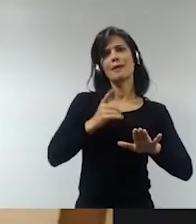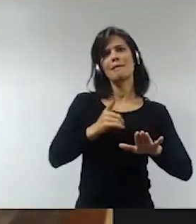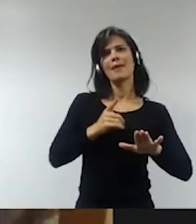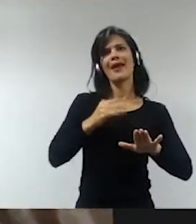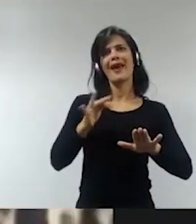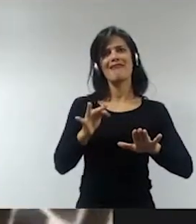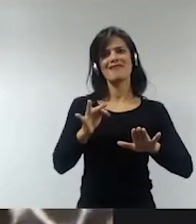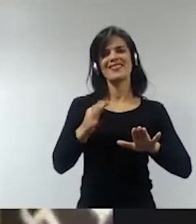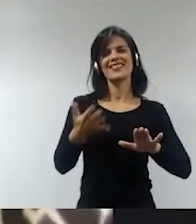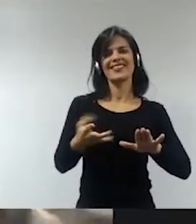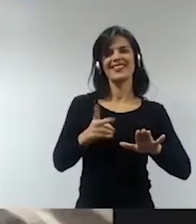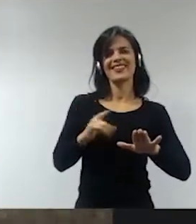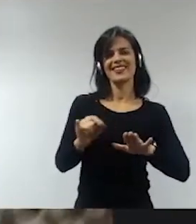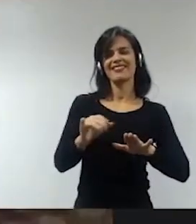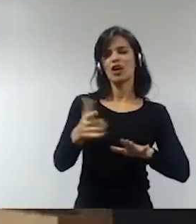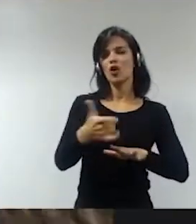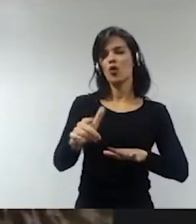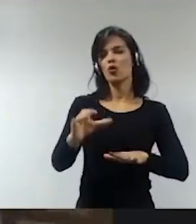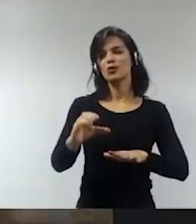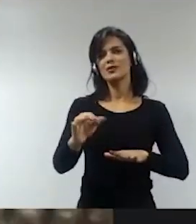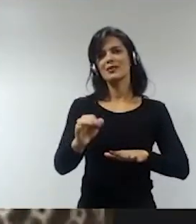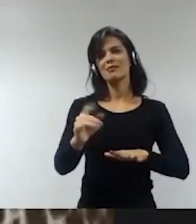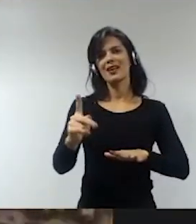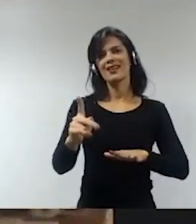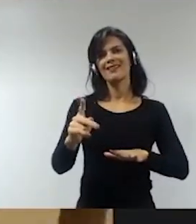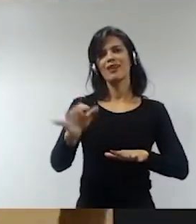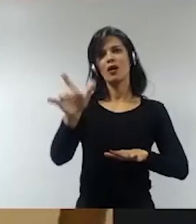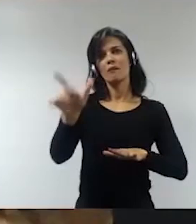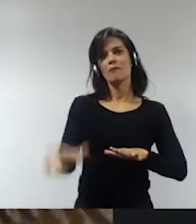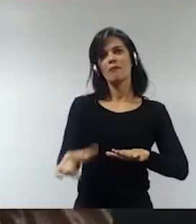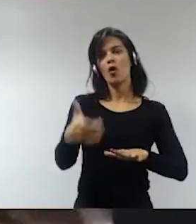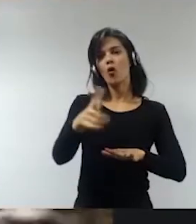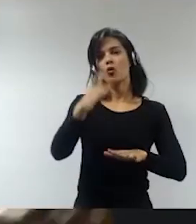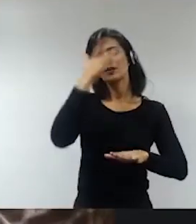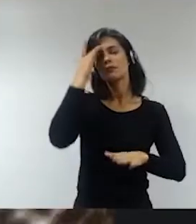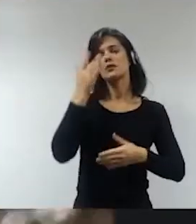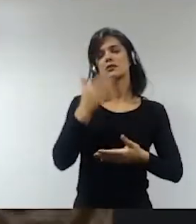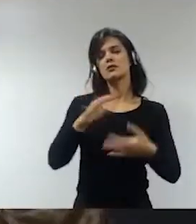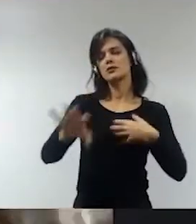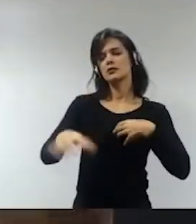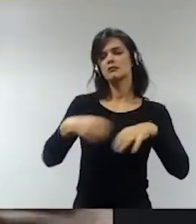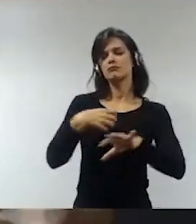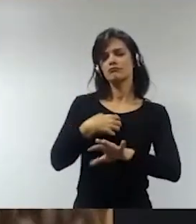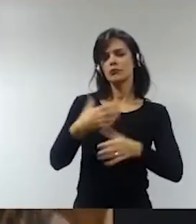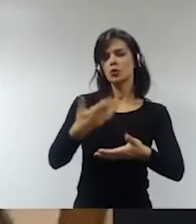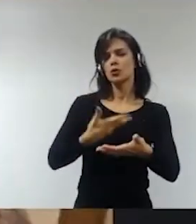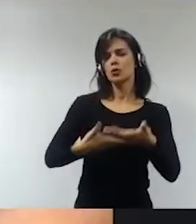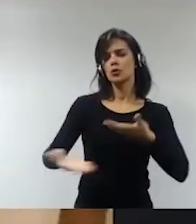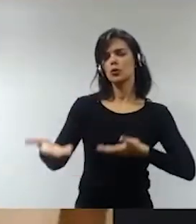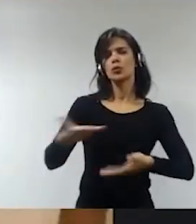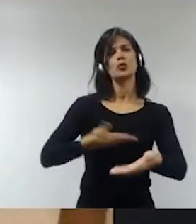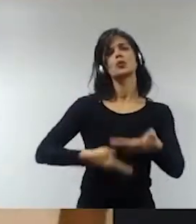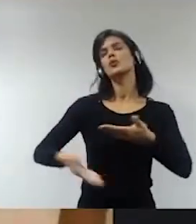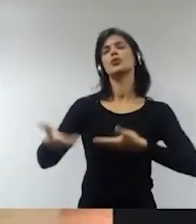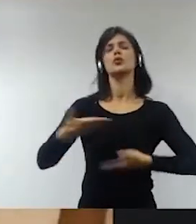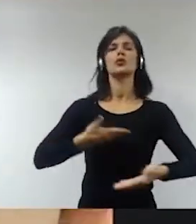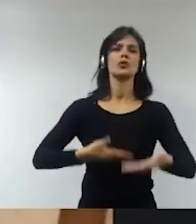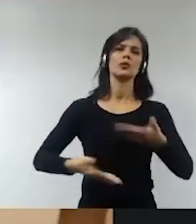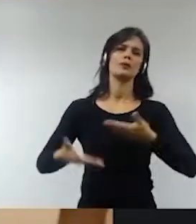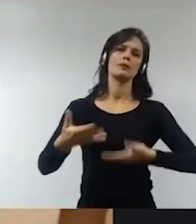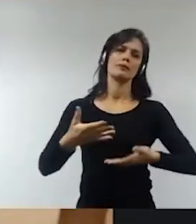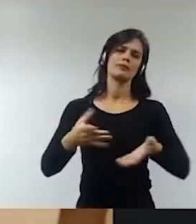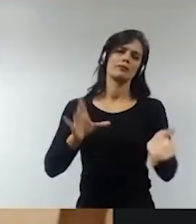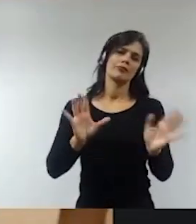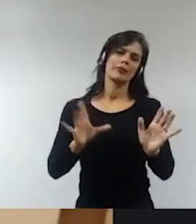que vai negociar com o outro, que tem emoções, que já cria empatias ou não, que já se sente mais familiarizado com o